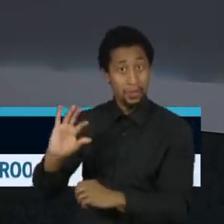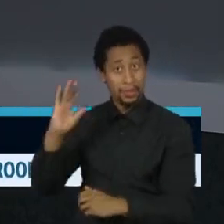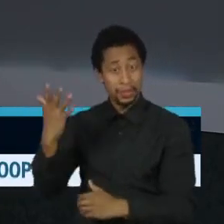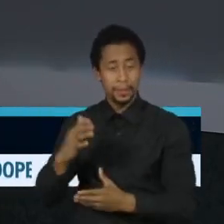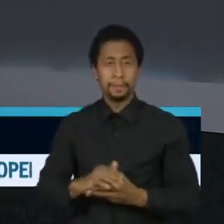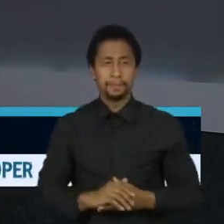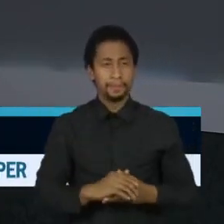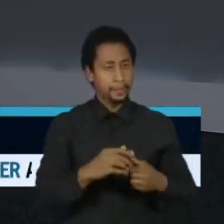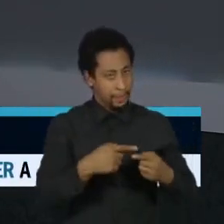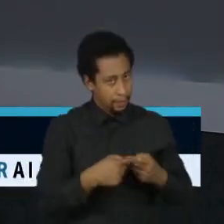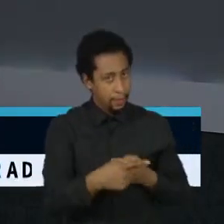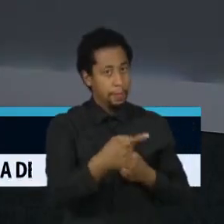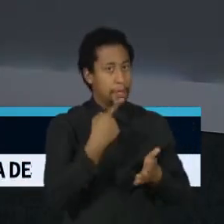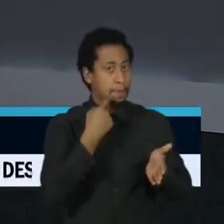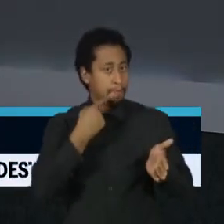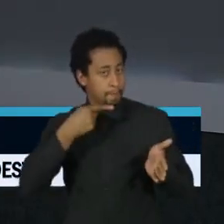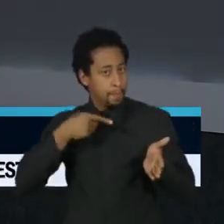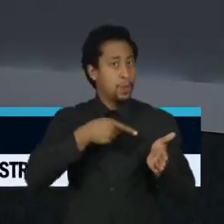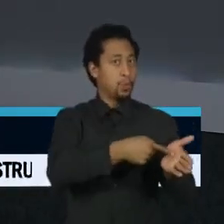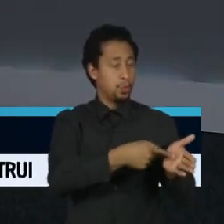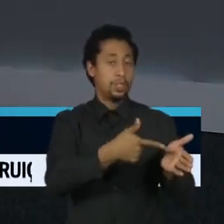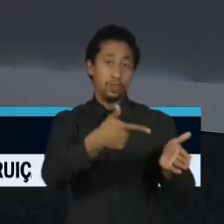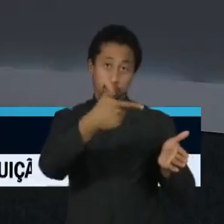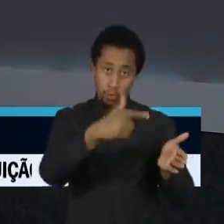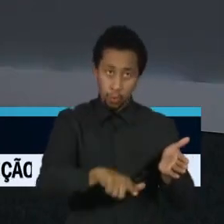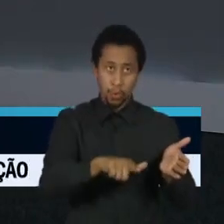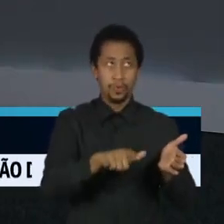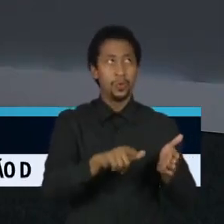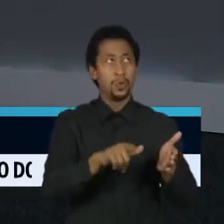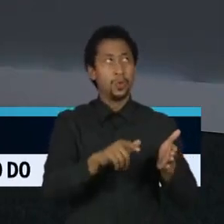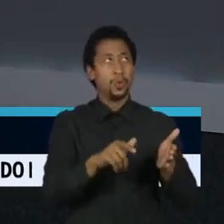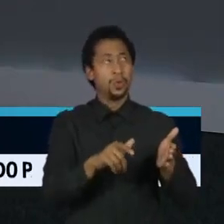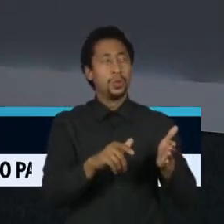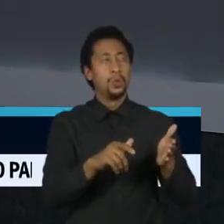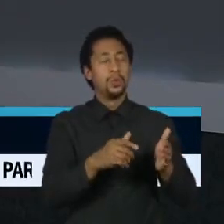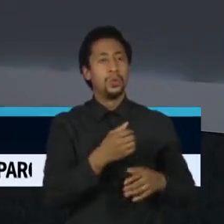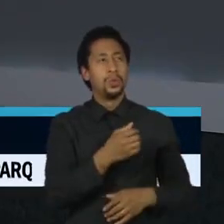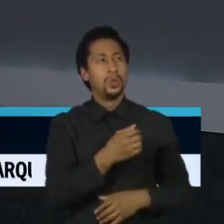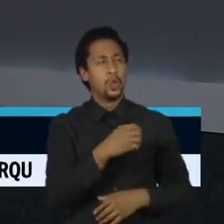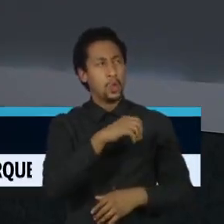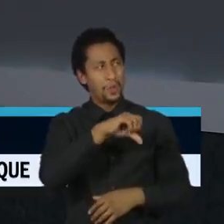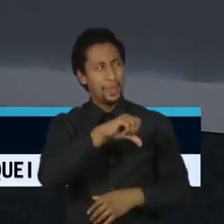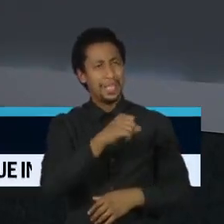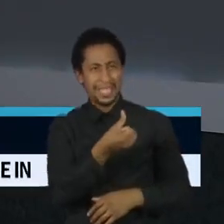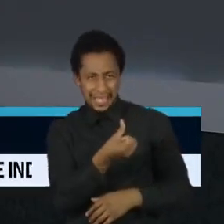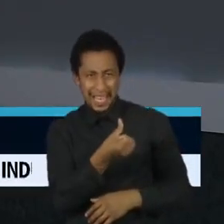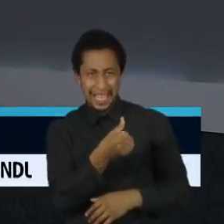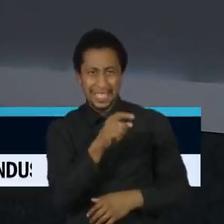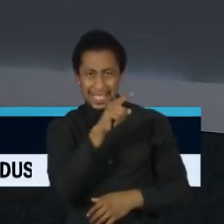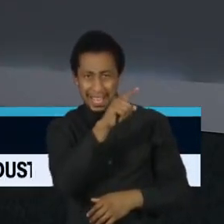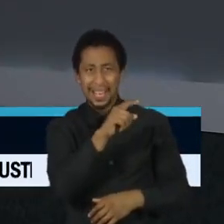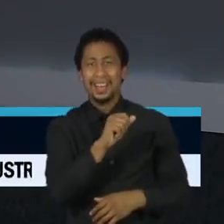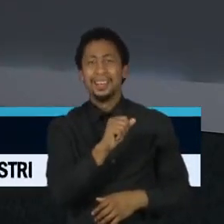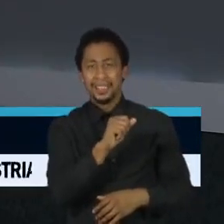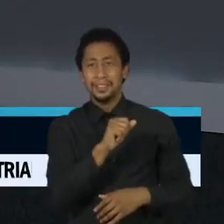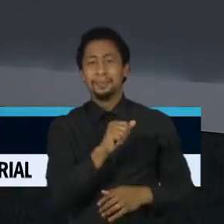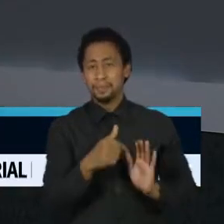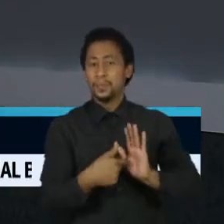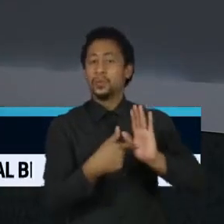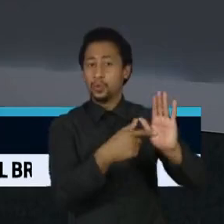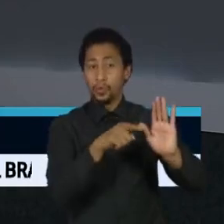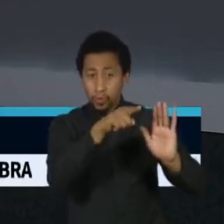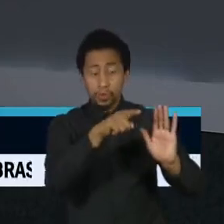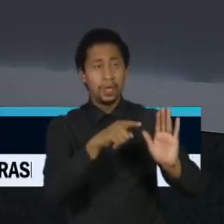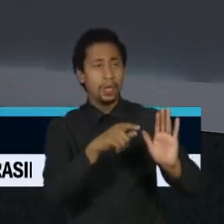denúncias de violência no lote 96, em Anapu. Você está acompanhando de perto. Para você, a situação é